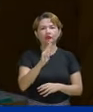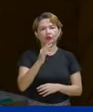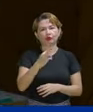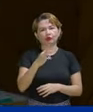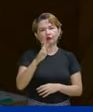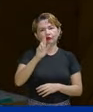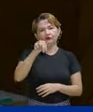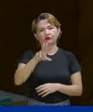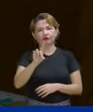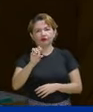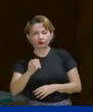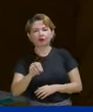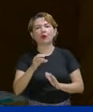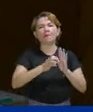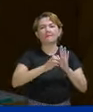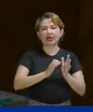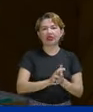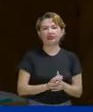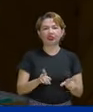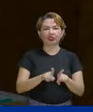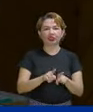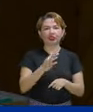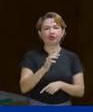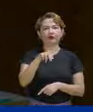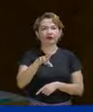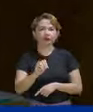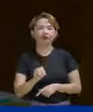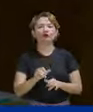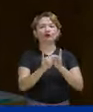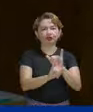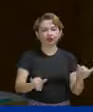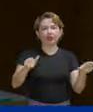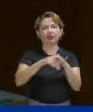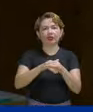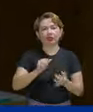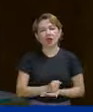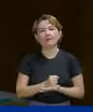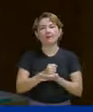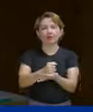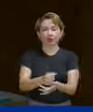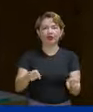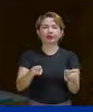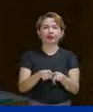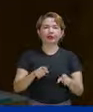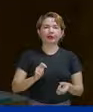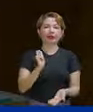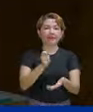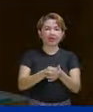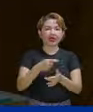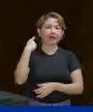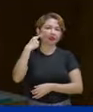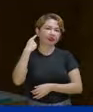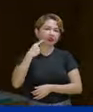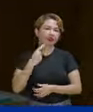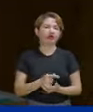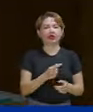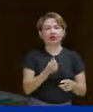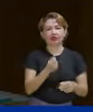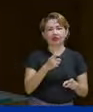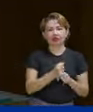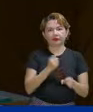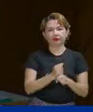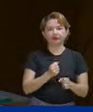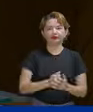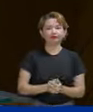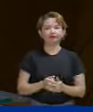e do Fundo Especial de Financiamento de Campanha. Os honorários dos serviços advocatícios e contábeis devem